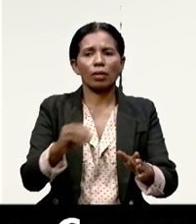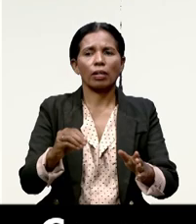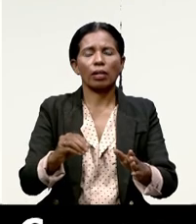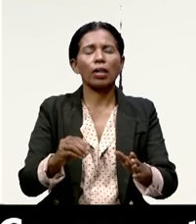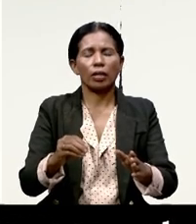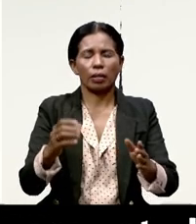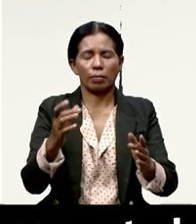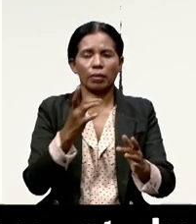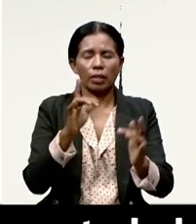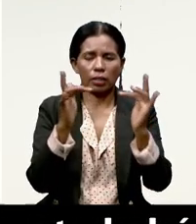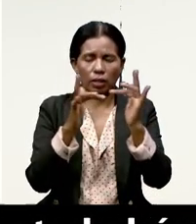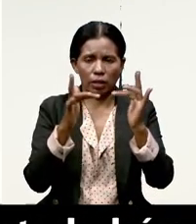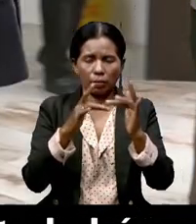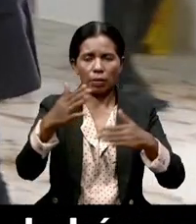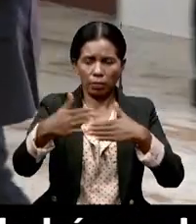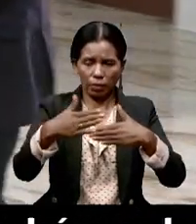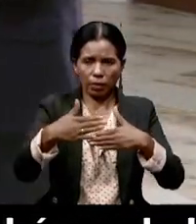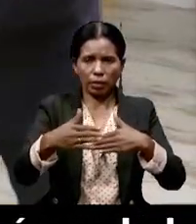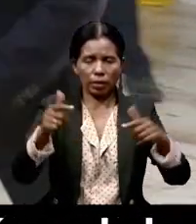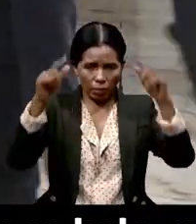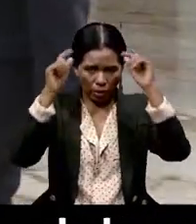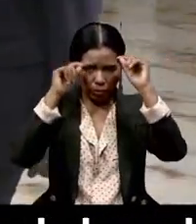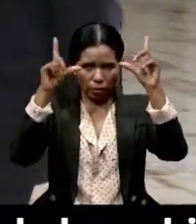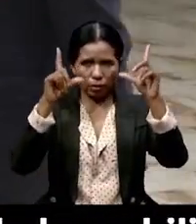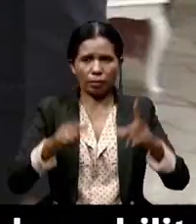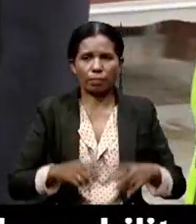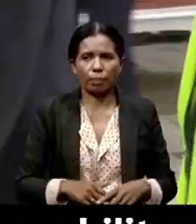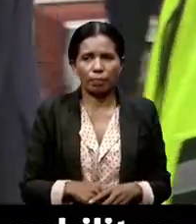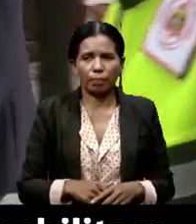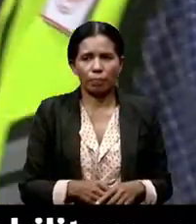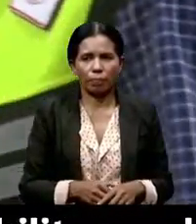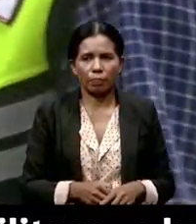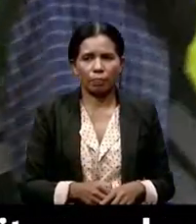fibra ótica nebe ia tempo besi foi into ia Timor-Leste. Equipa cobertura, GMN.